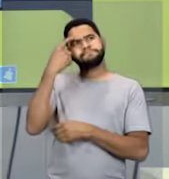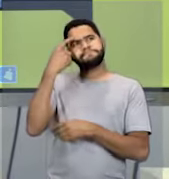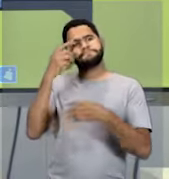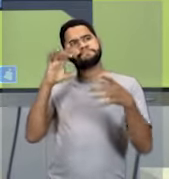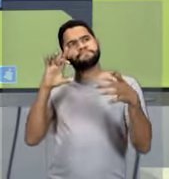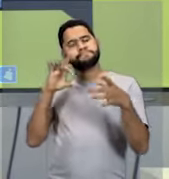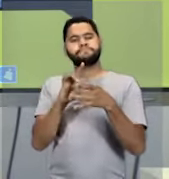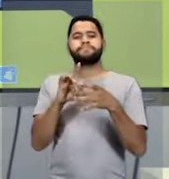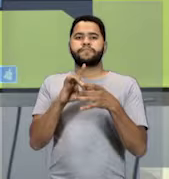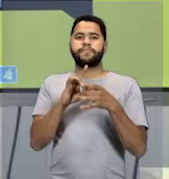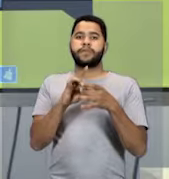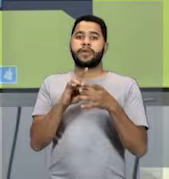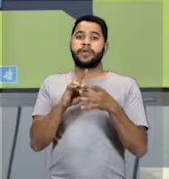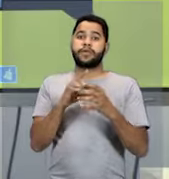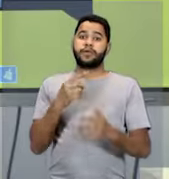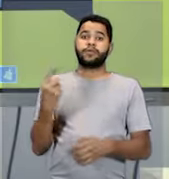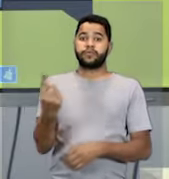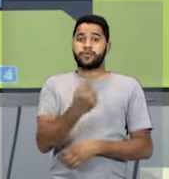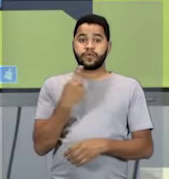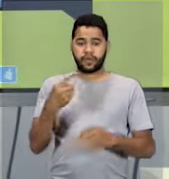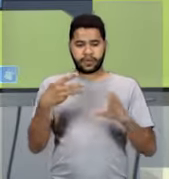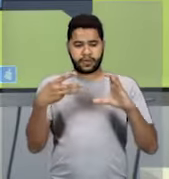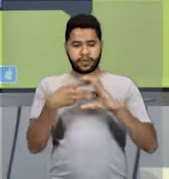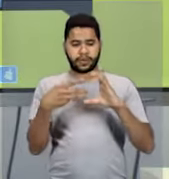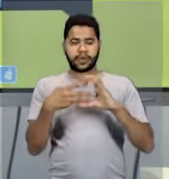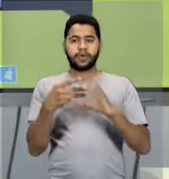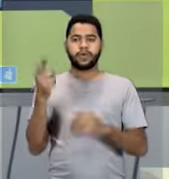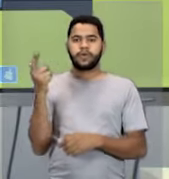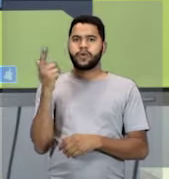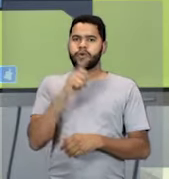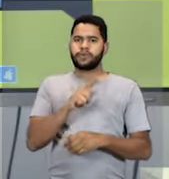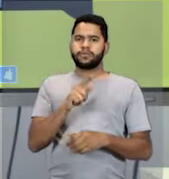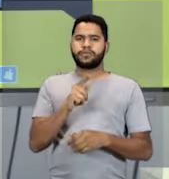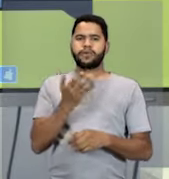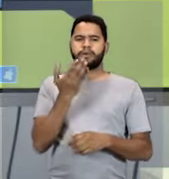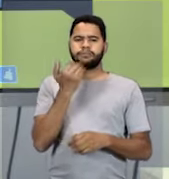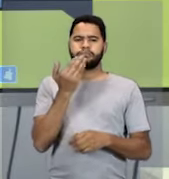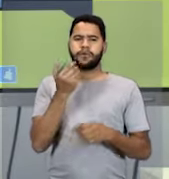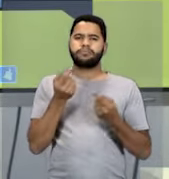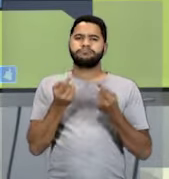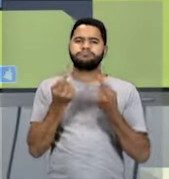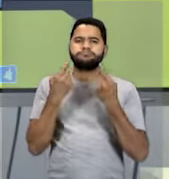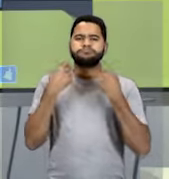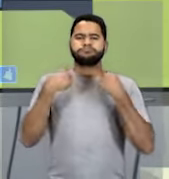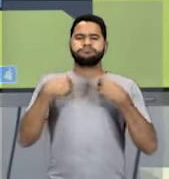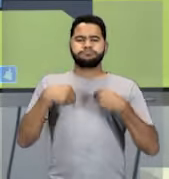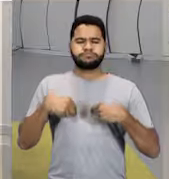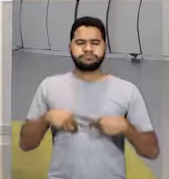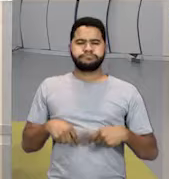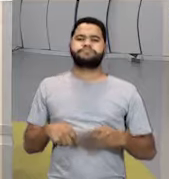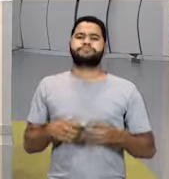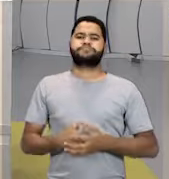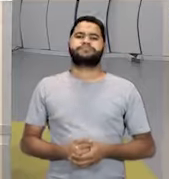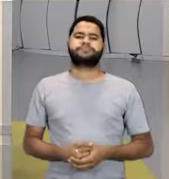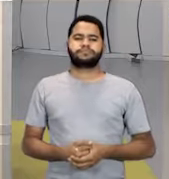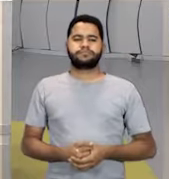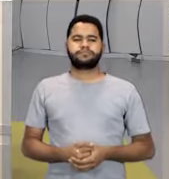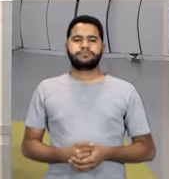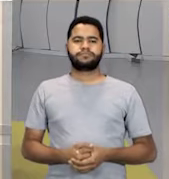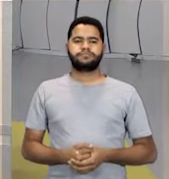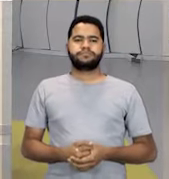nosso organismo, as nossas células consigam se alimentar desses nutrientes.